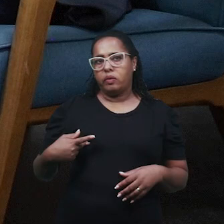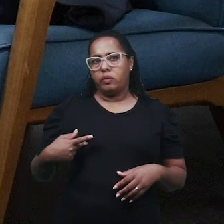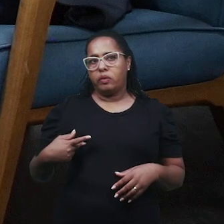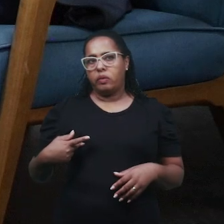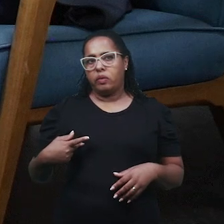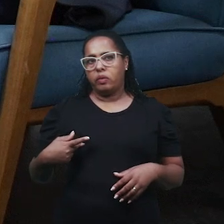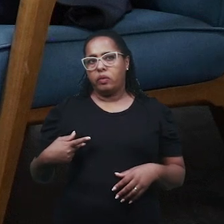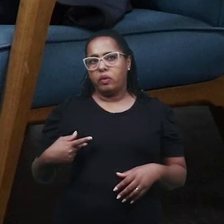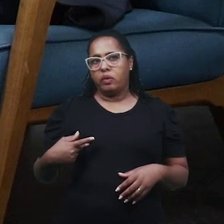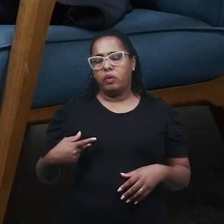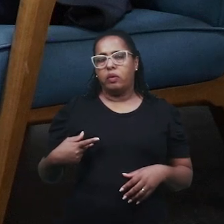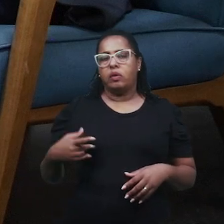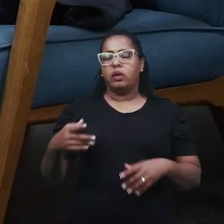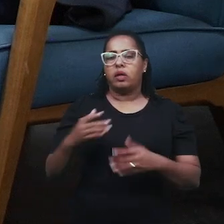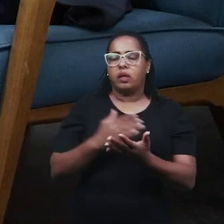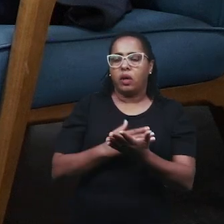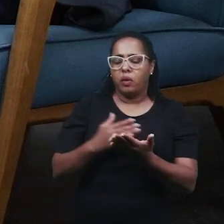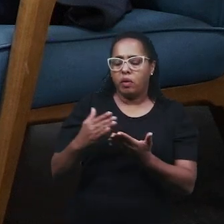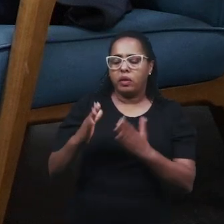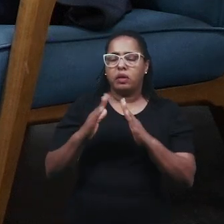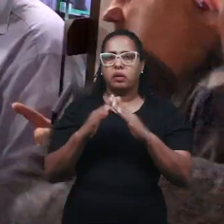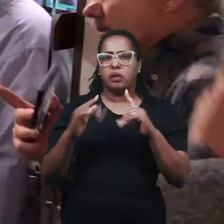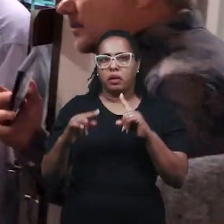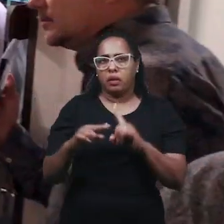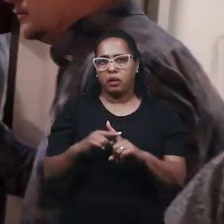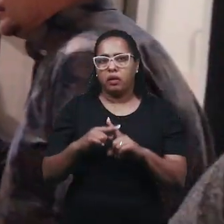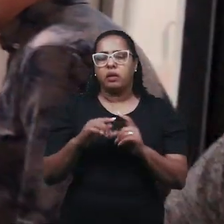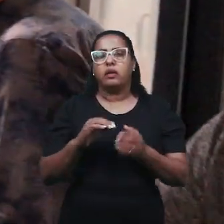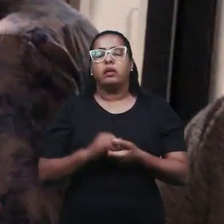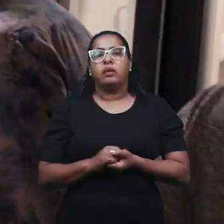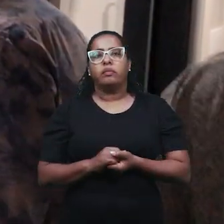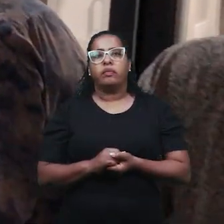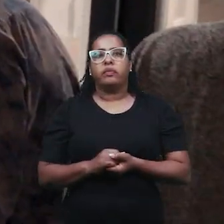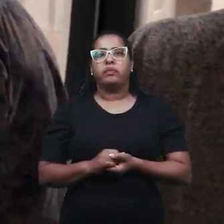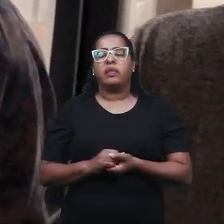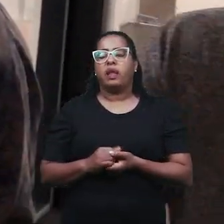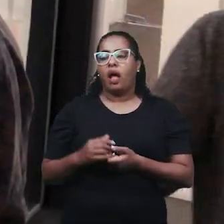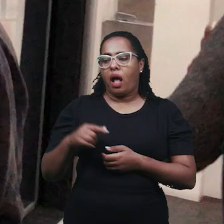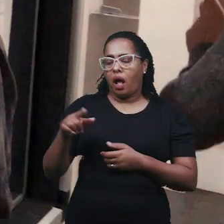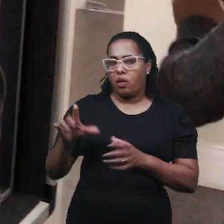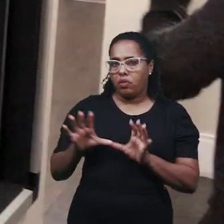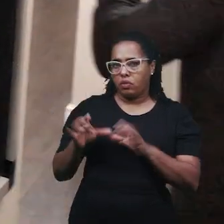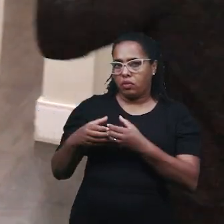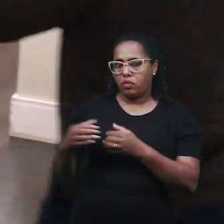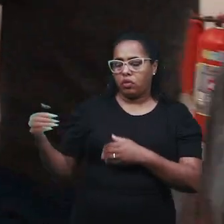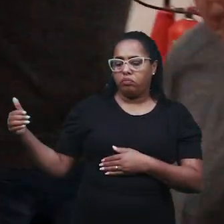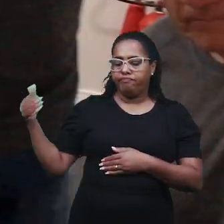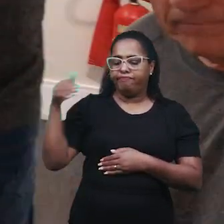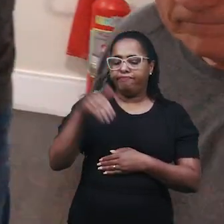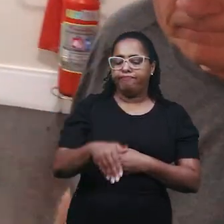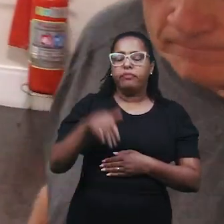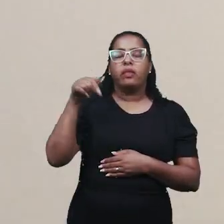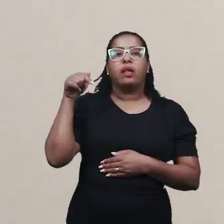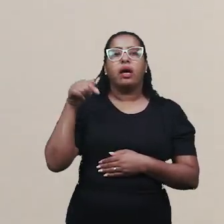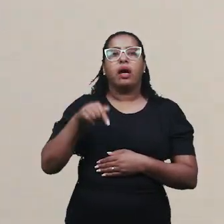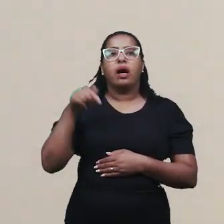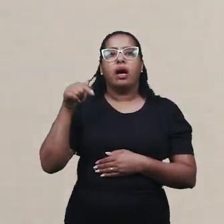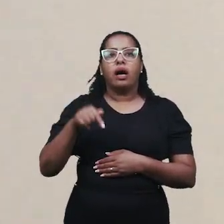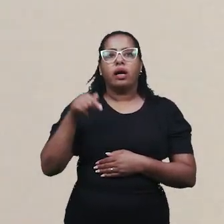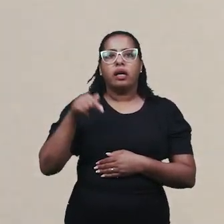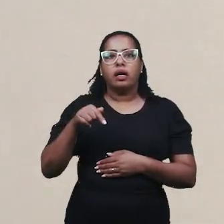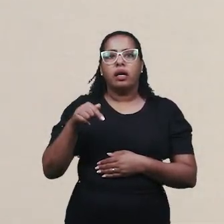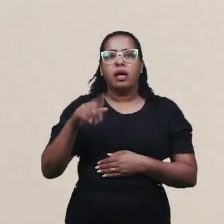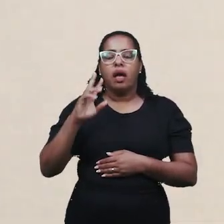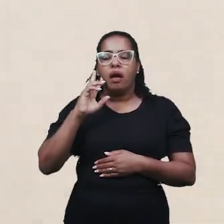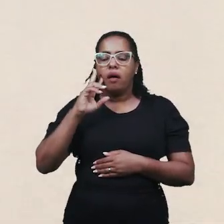pastor, vamos dizer, que está começando uma igreja, e eles vieram aqui realmente para